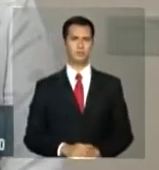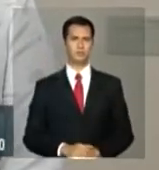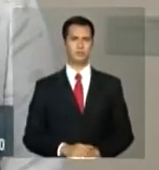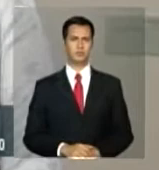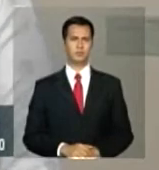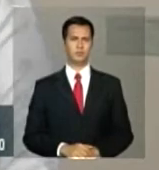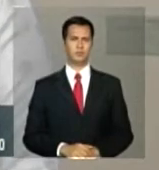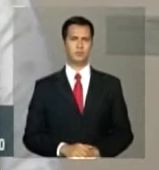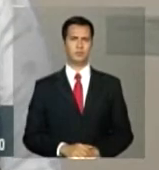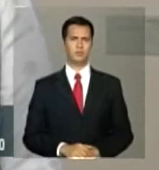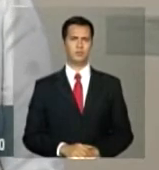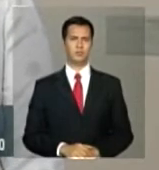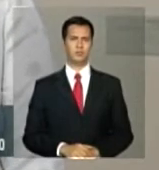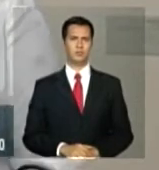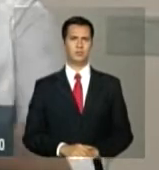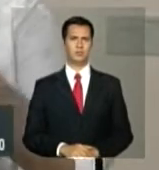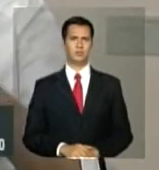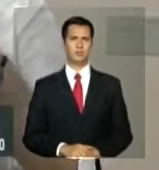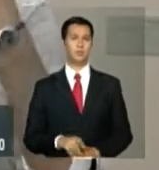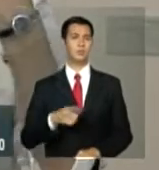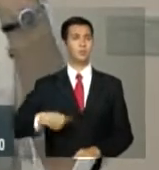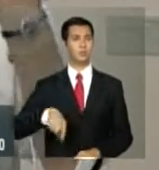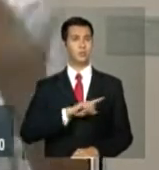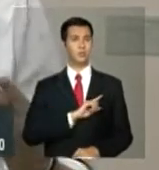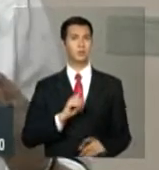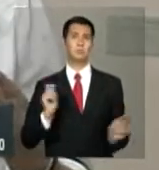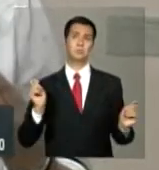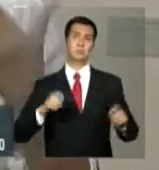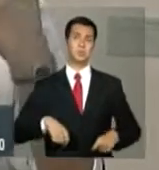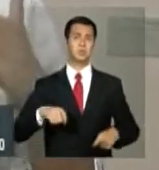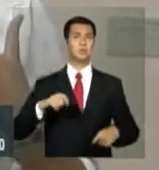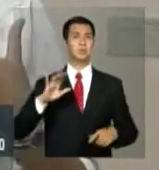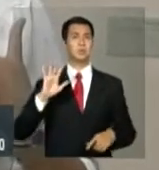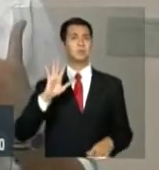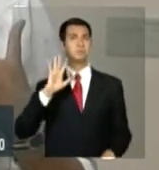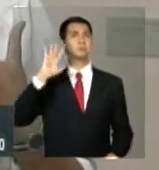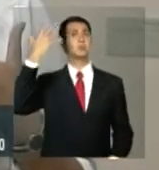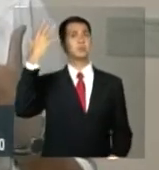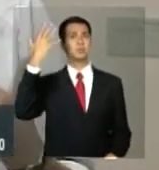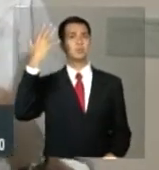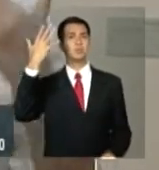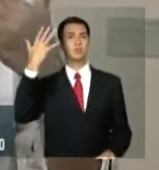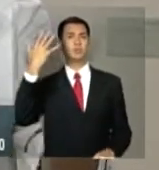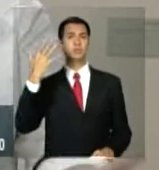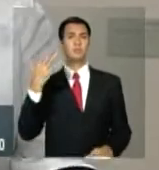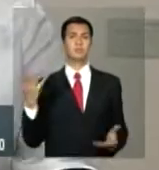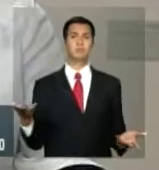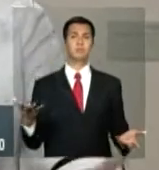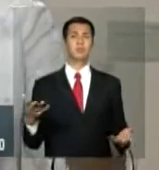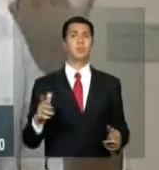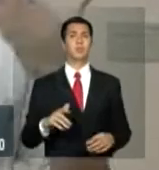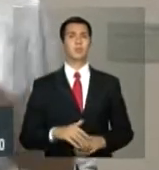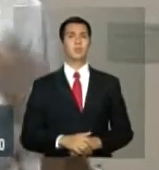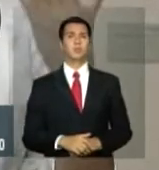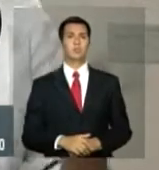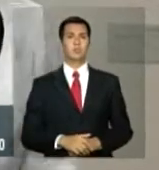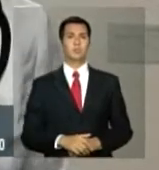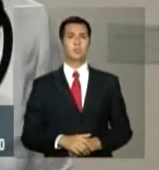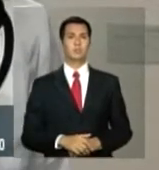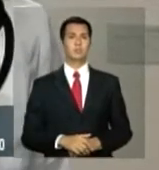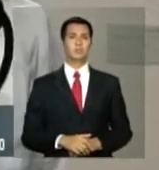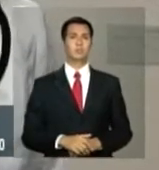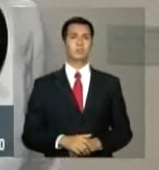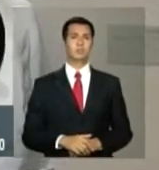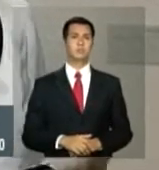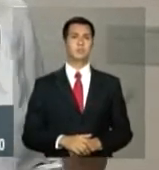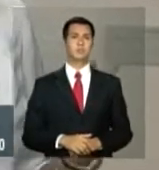acho que nenhum de nós pode assumir uma atitude de ficar dando lições para os países da zona